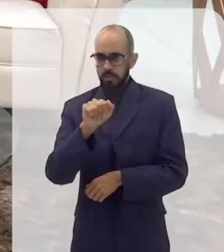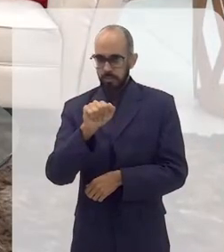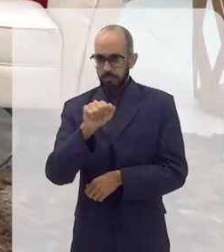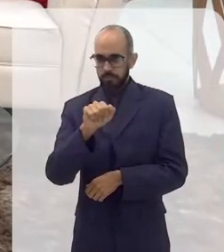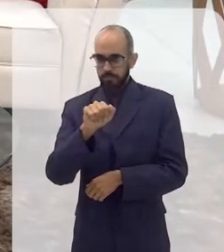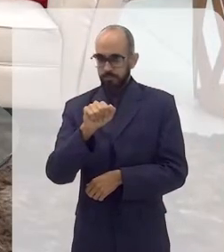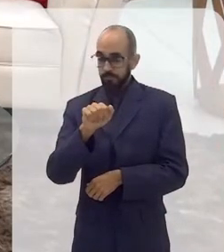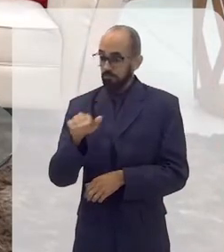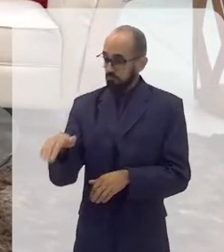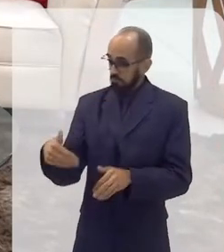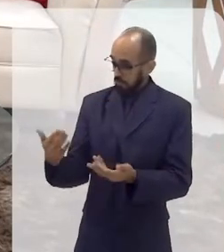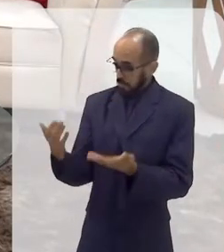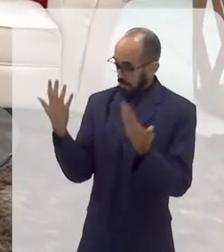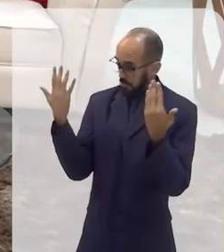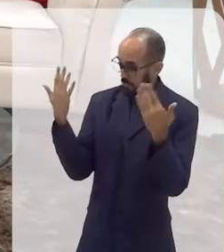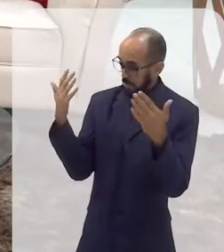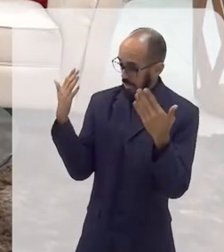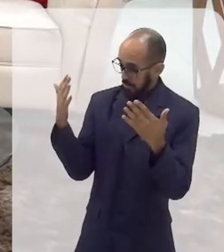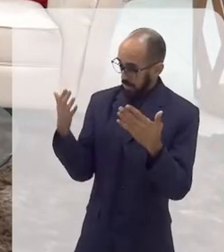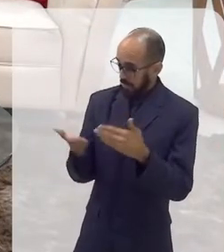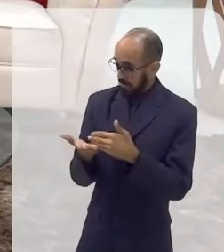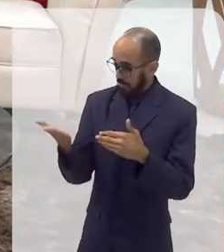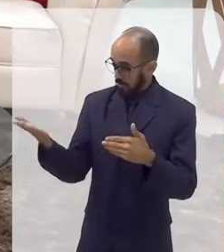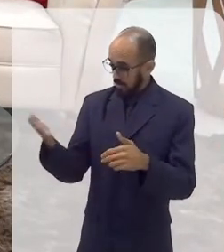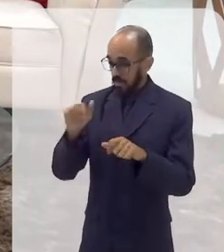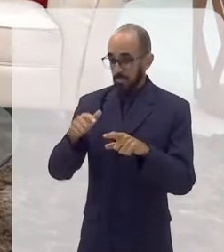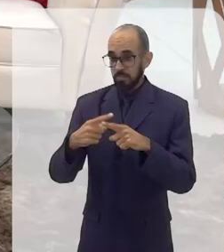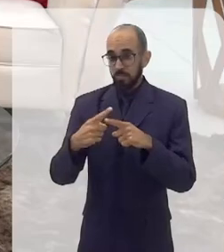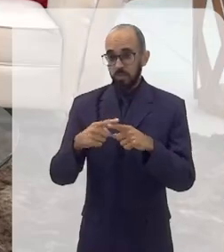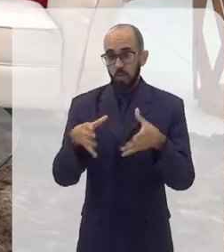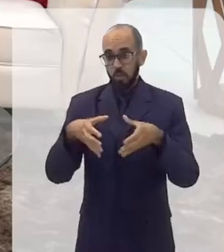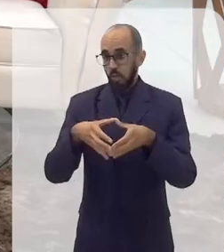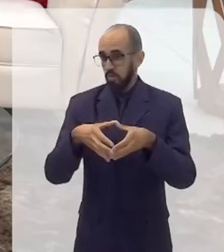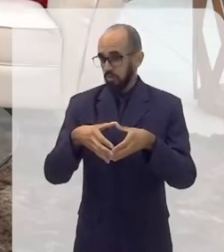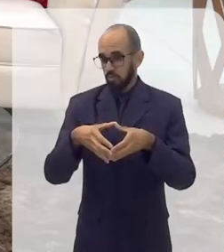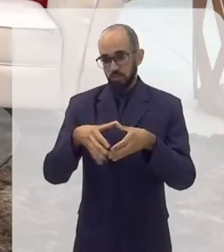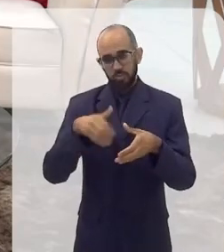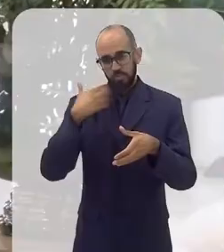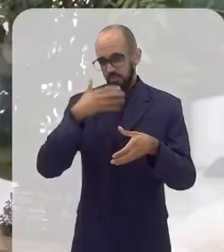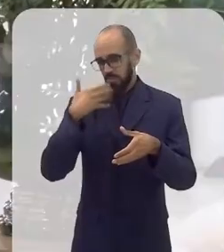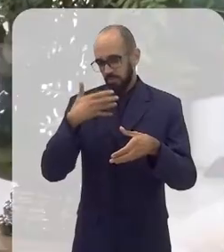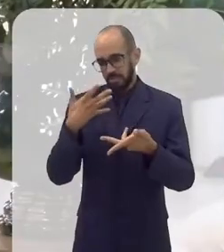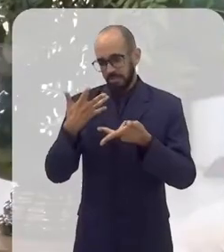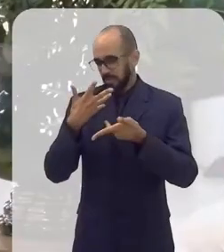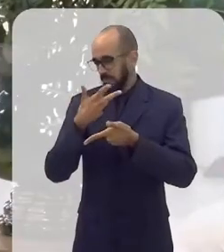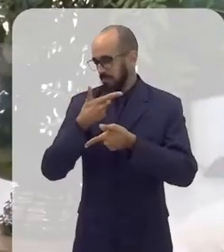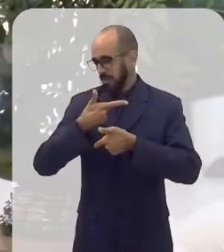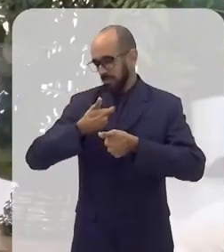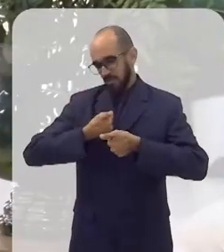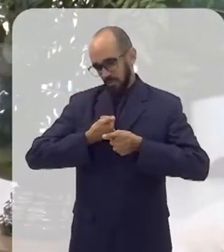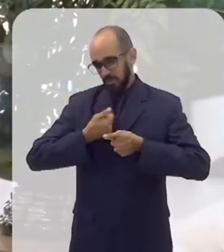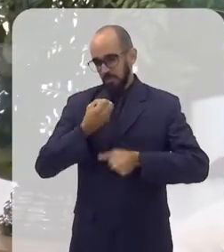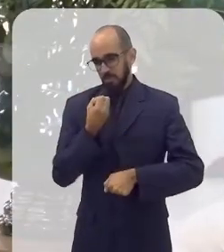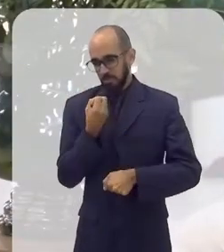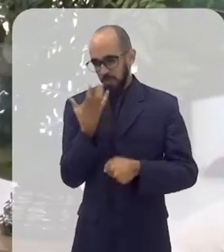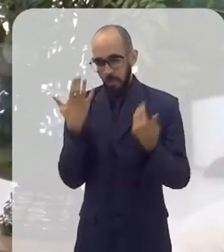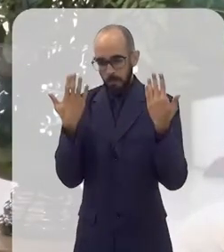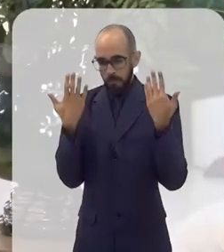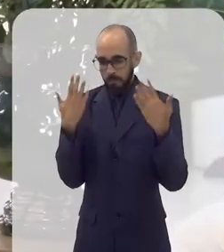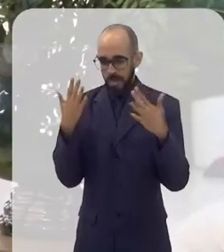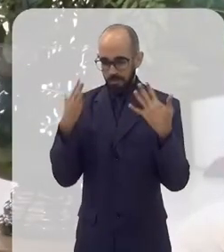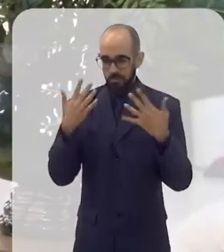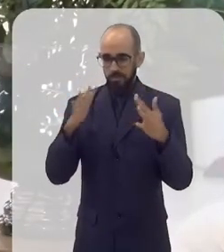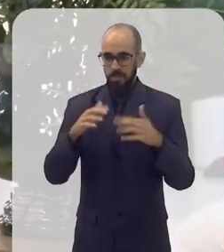aliás, parabenizar vocês, o coral de vocês não existe. É lindo demais.